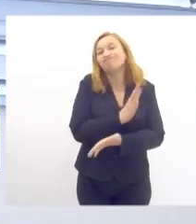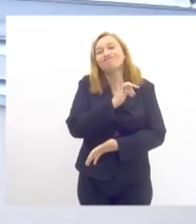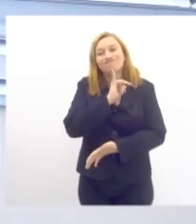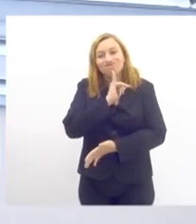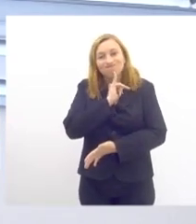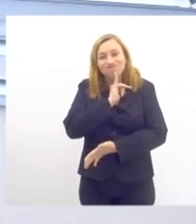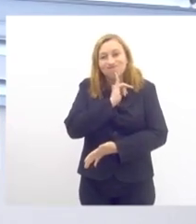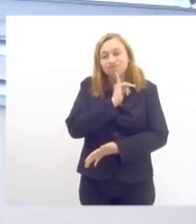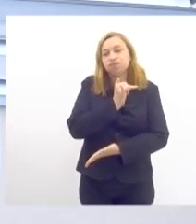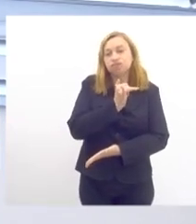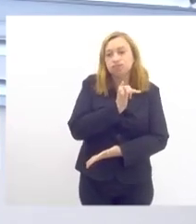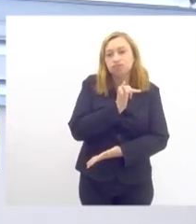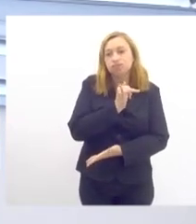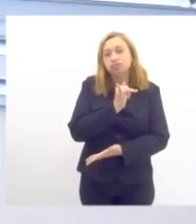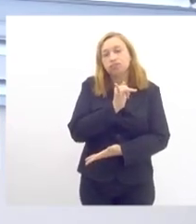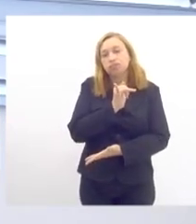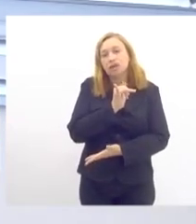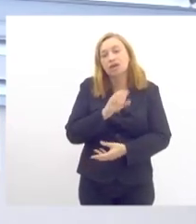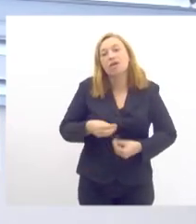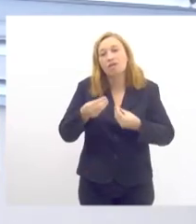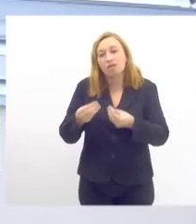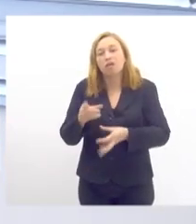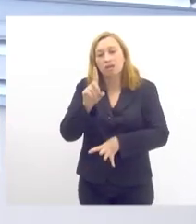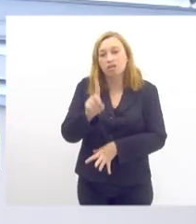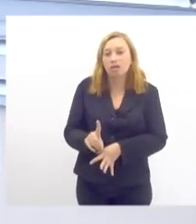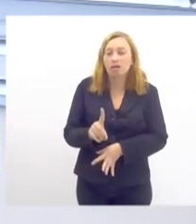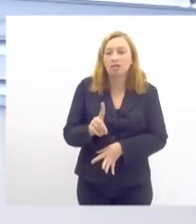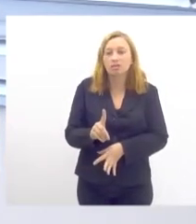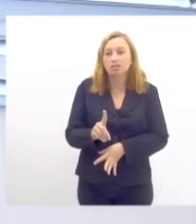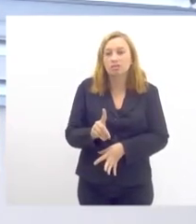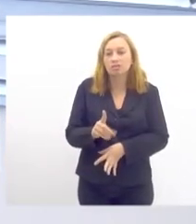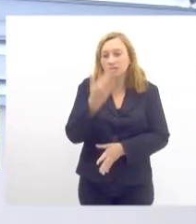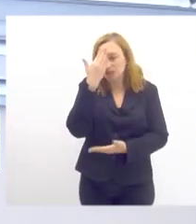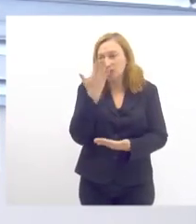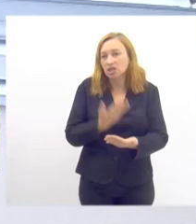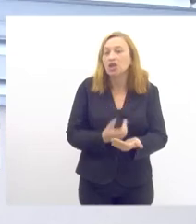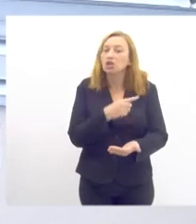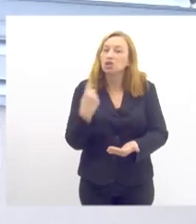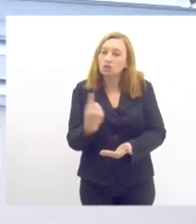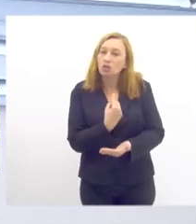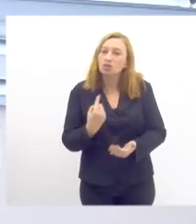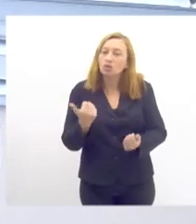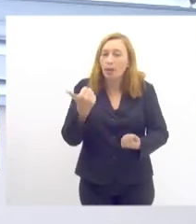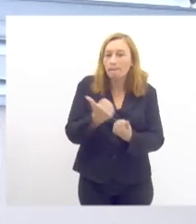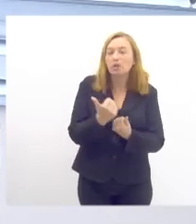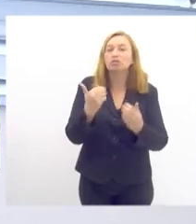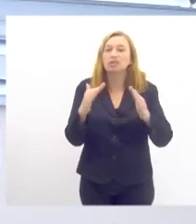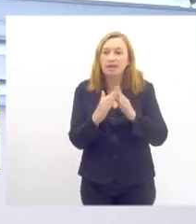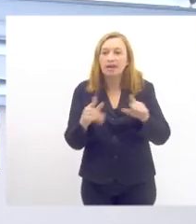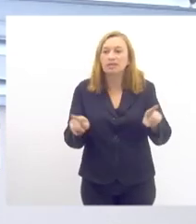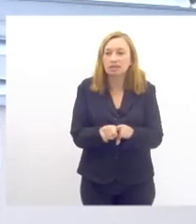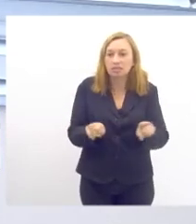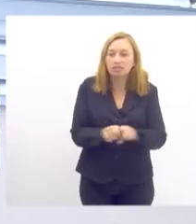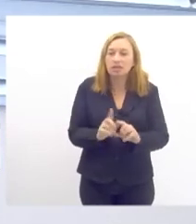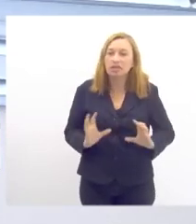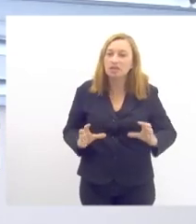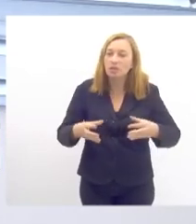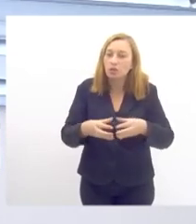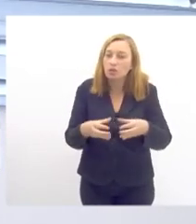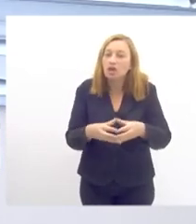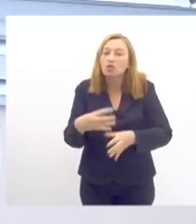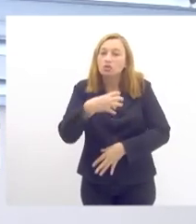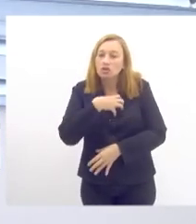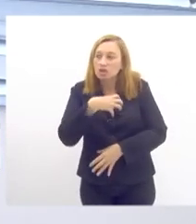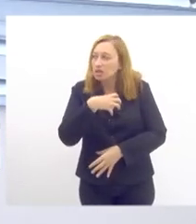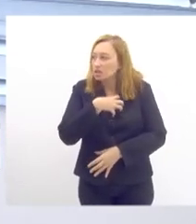felizmente, tiveram concedido esse direito. E acredito que nós tenhamos um apoio dessa casa também, dessa comissão, no sentido